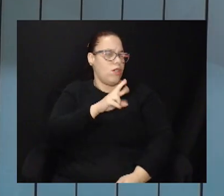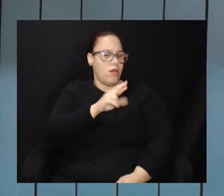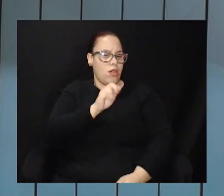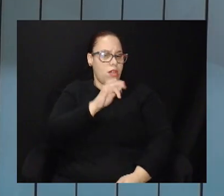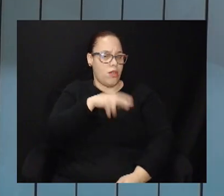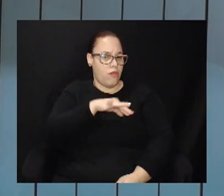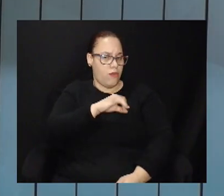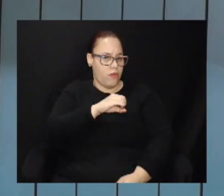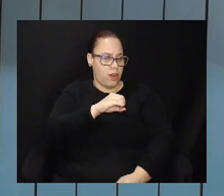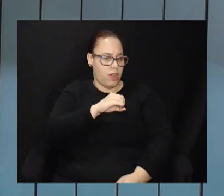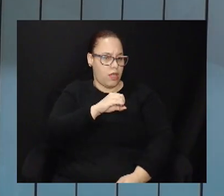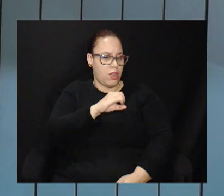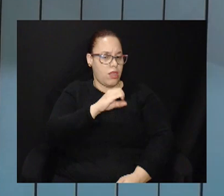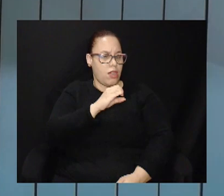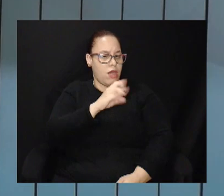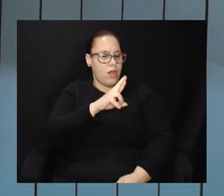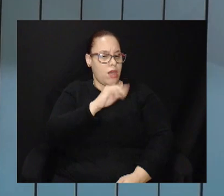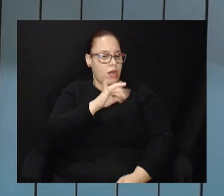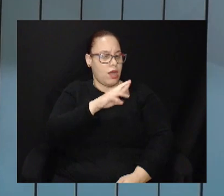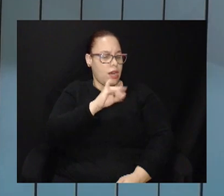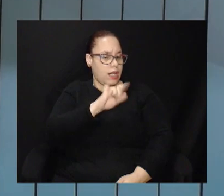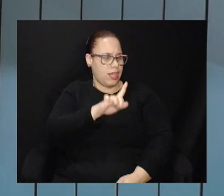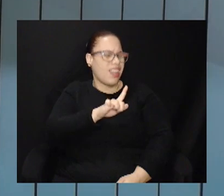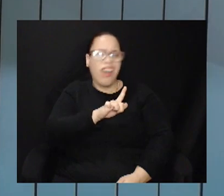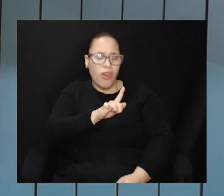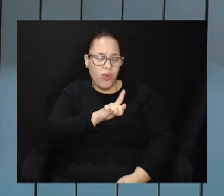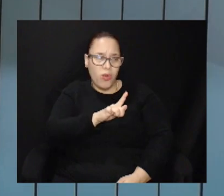assim que a gente possa também substituir?